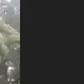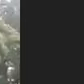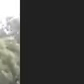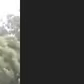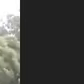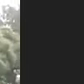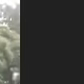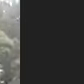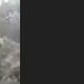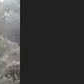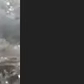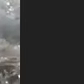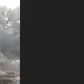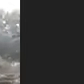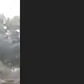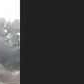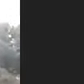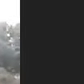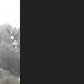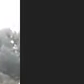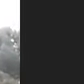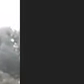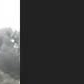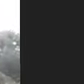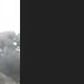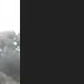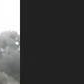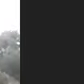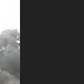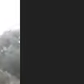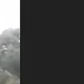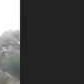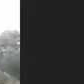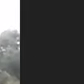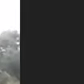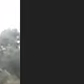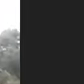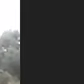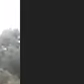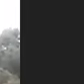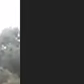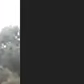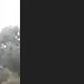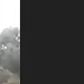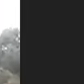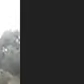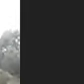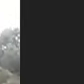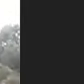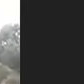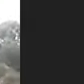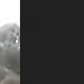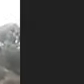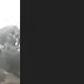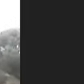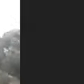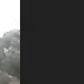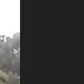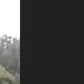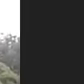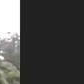O estado emocional aí de muitos aí foi abalado em choque. Pessoas recebendo a notícia dentro do hospital, pessoas que passaram